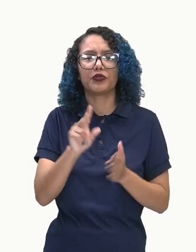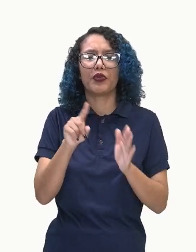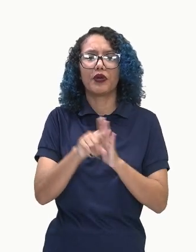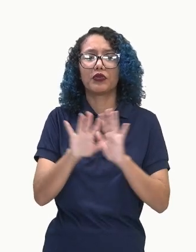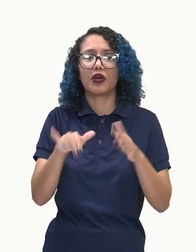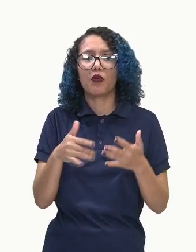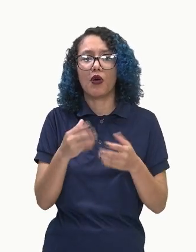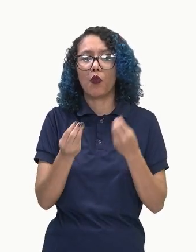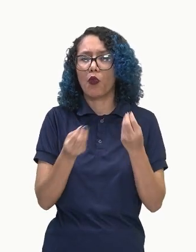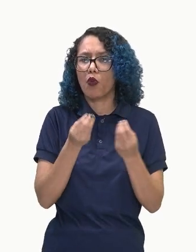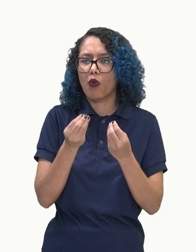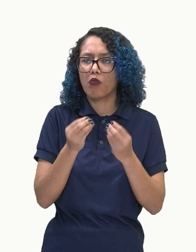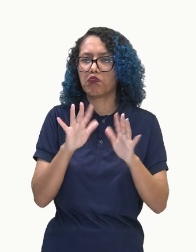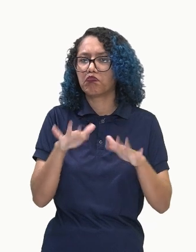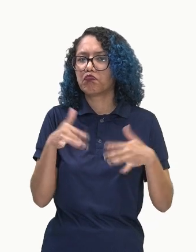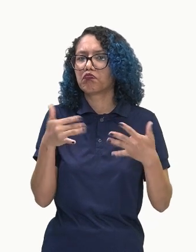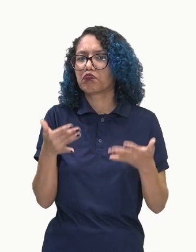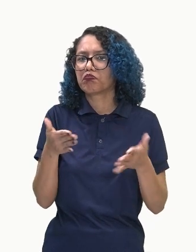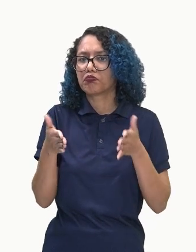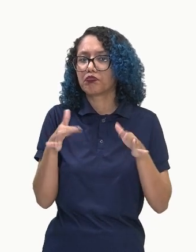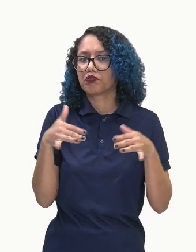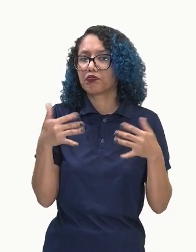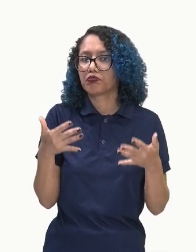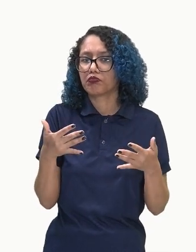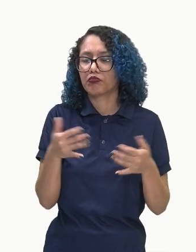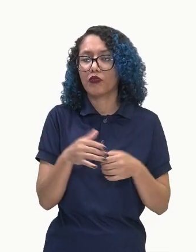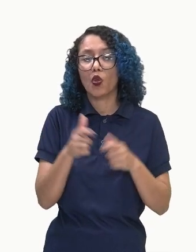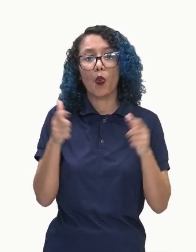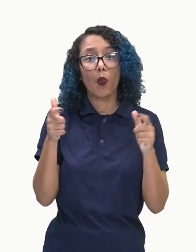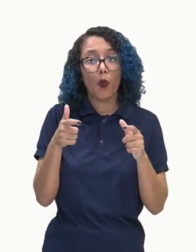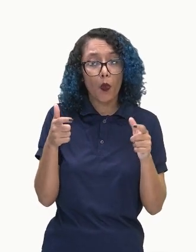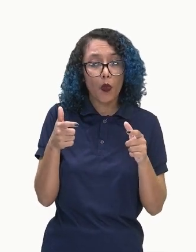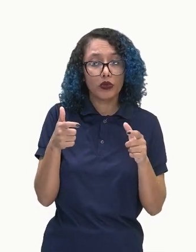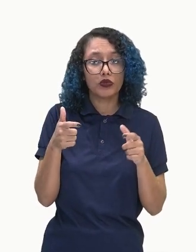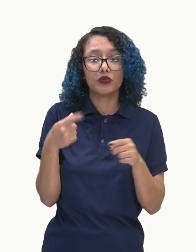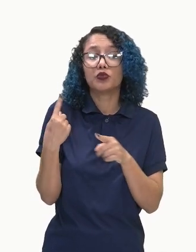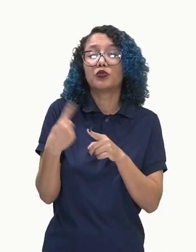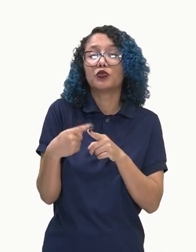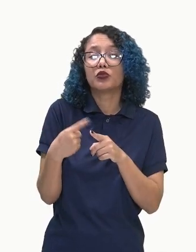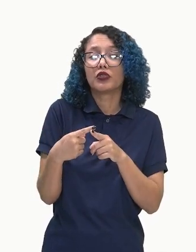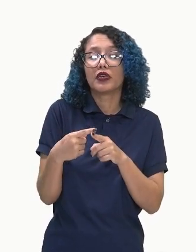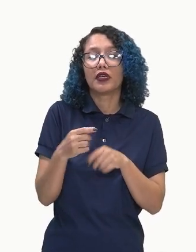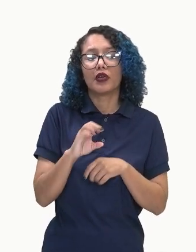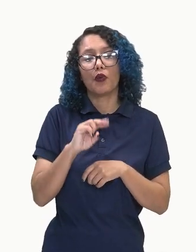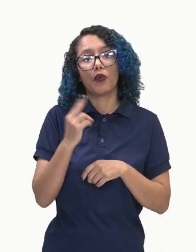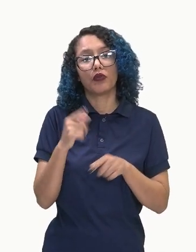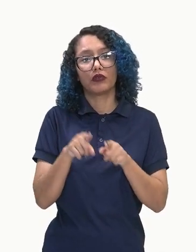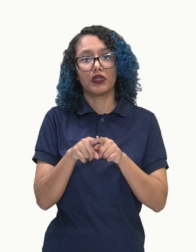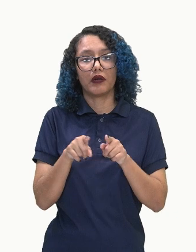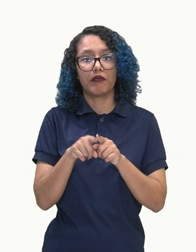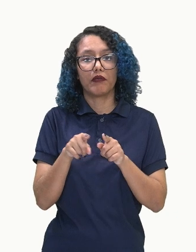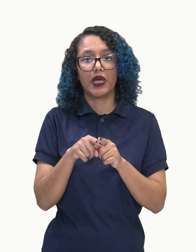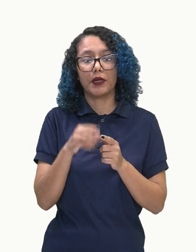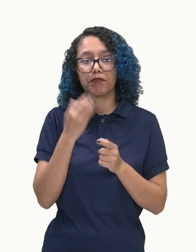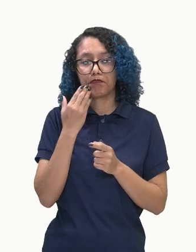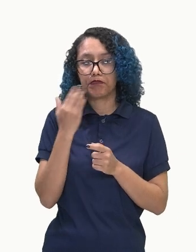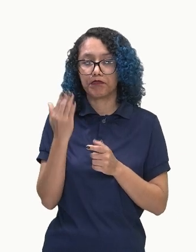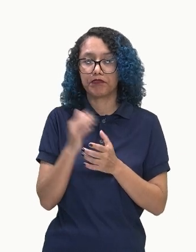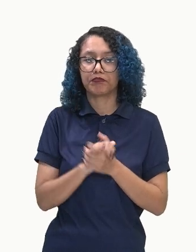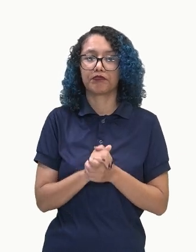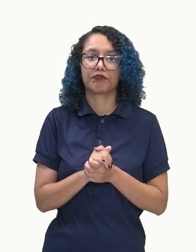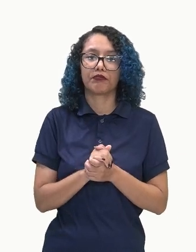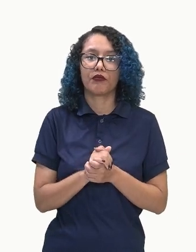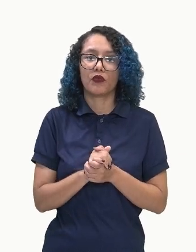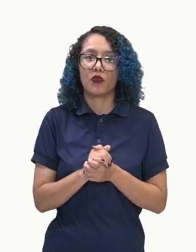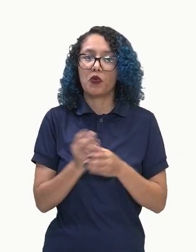tá? Quando, que é when, where, onde, why, por quê. Ou to what, quer dizer